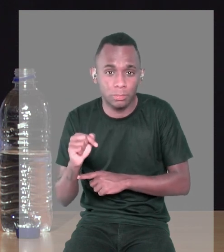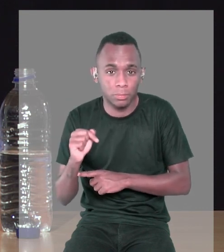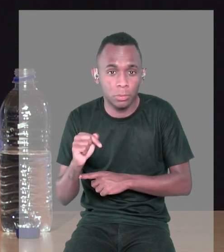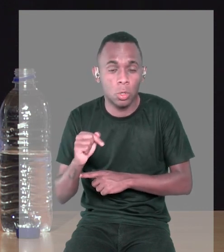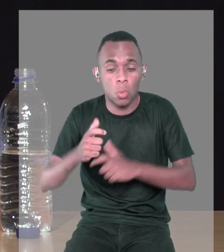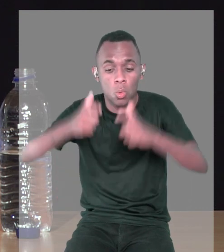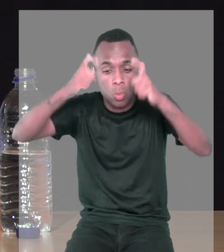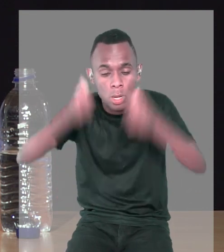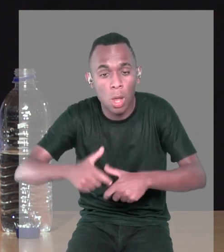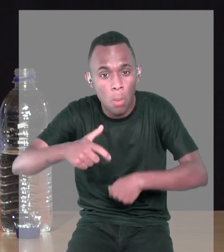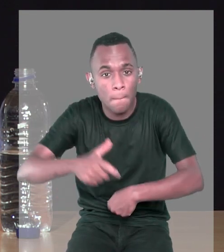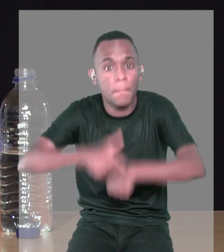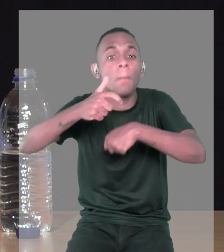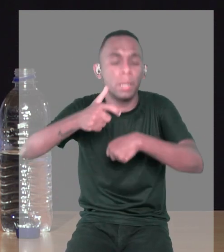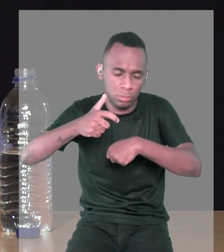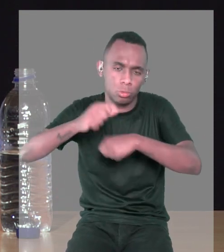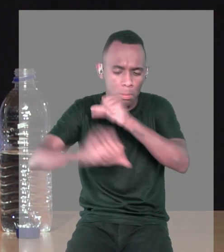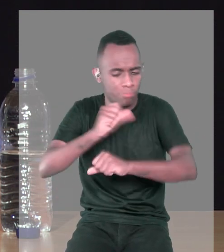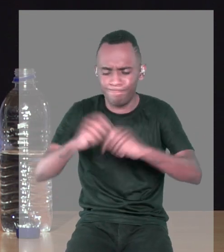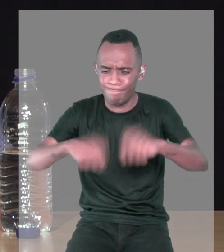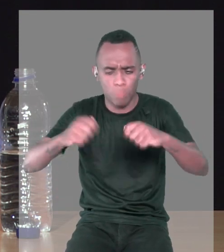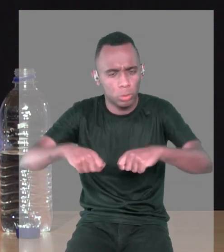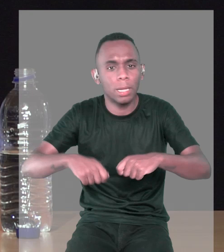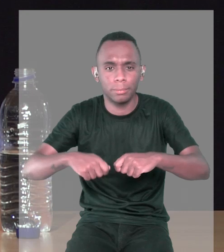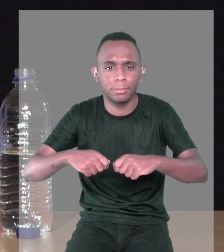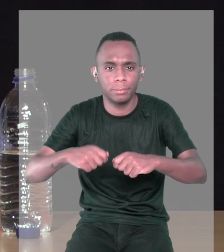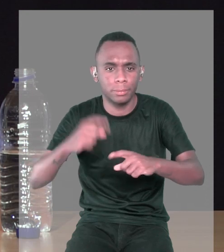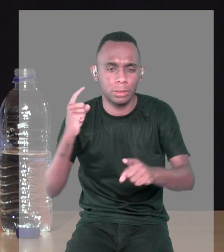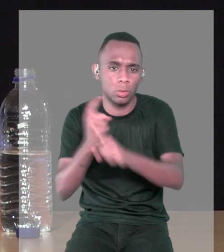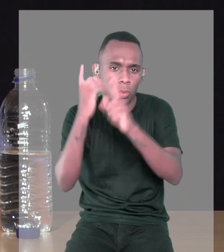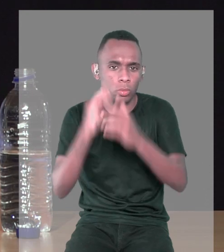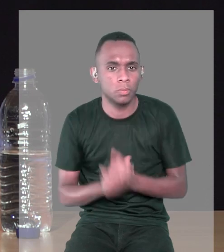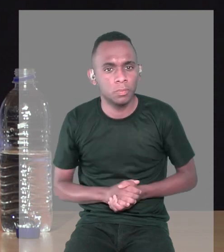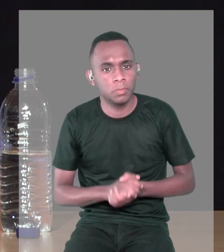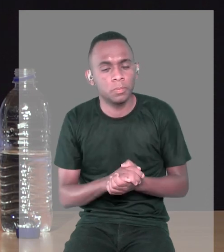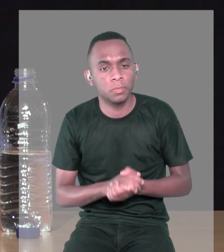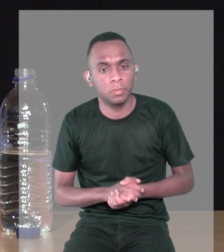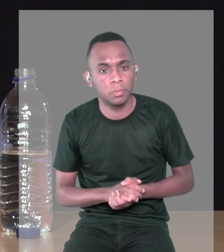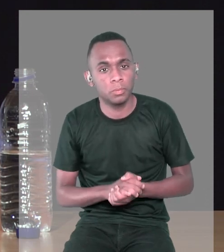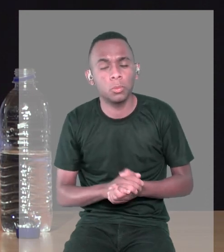1947 desce o lugar e o instante irrevogáveis para esse encontro.